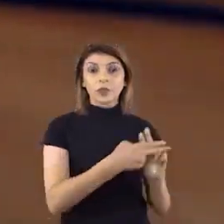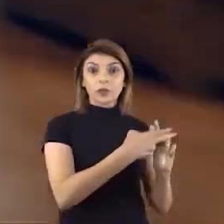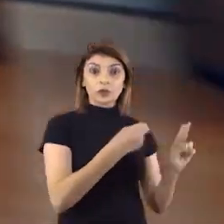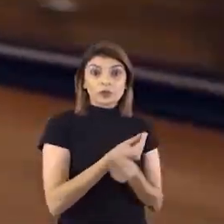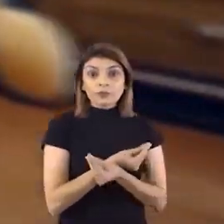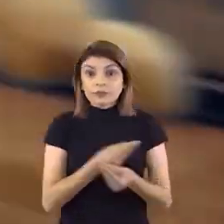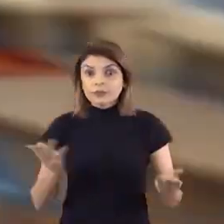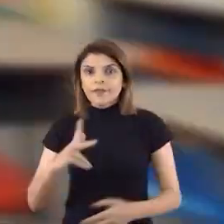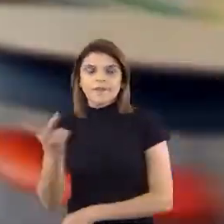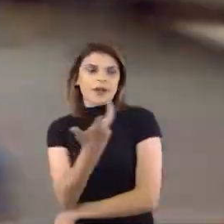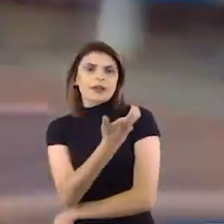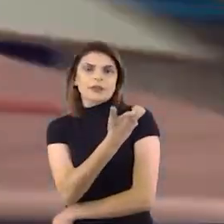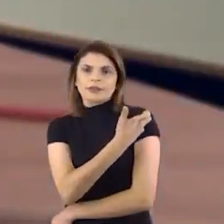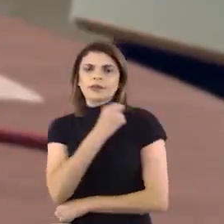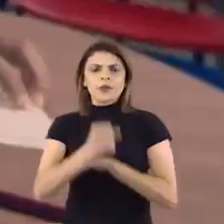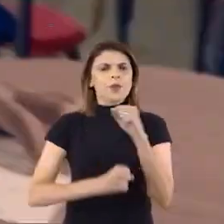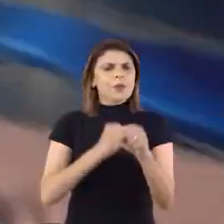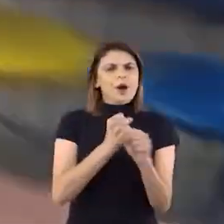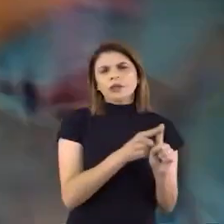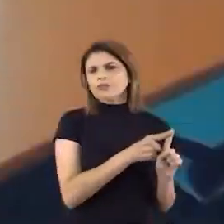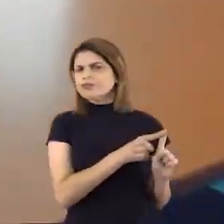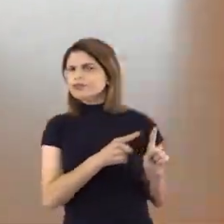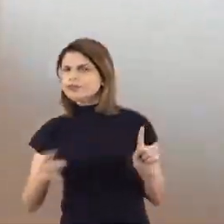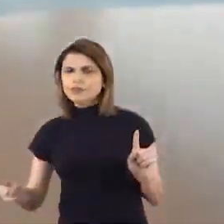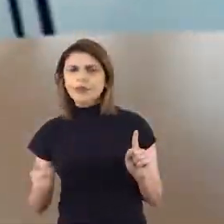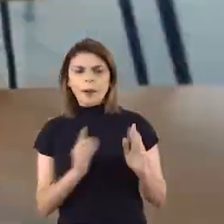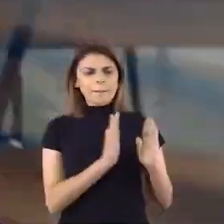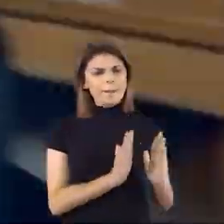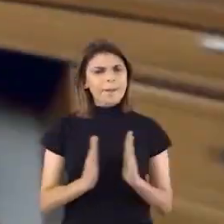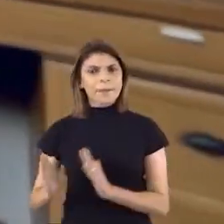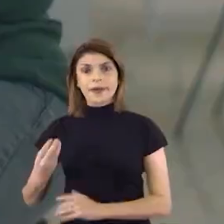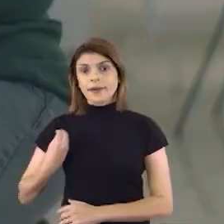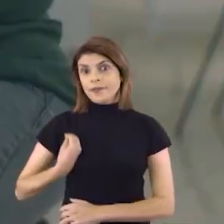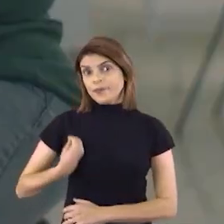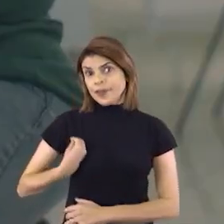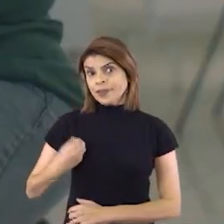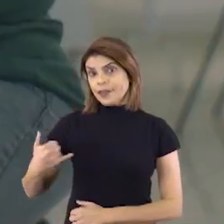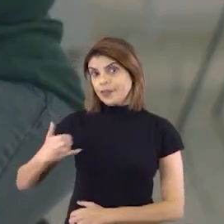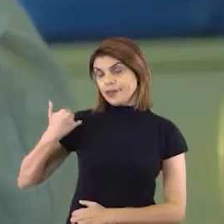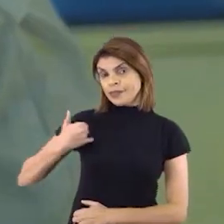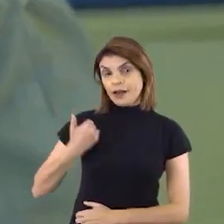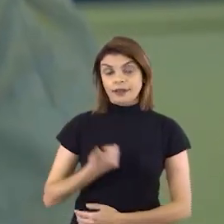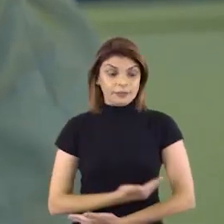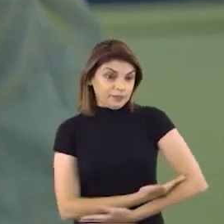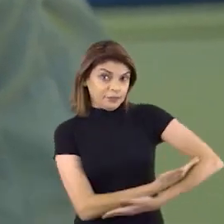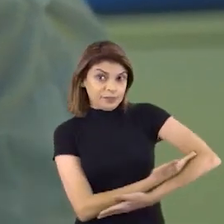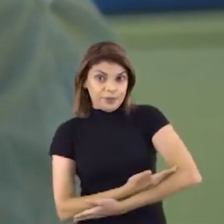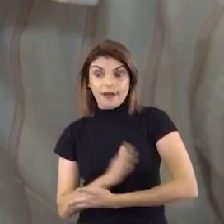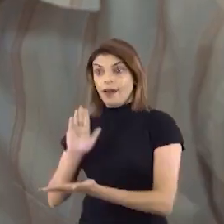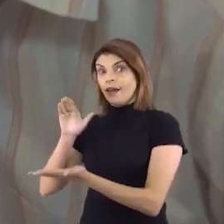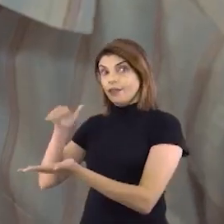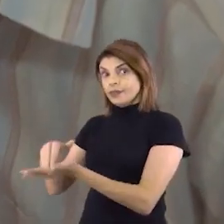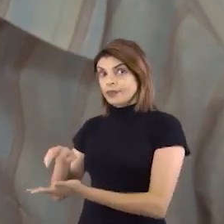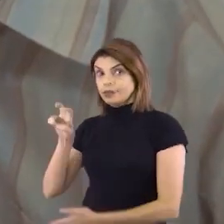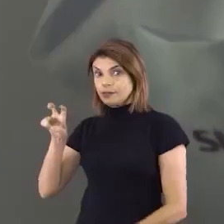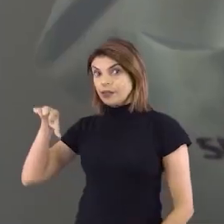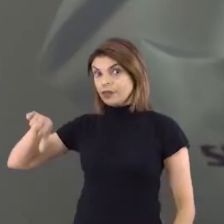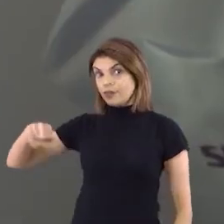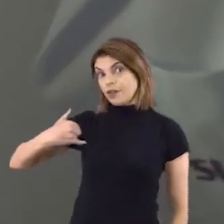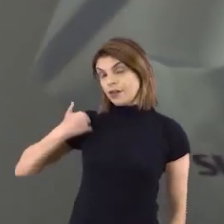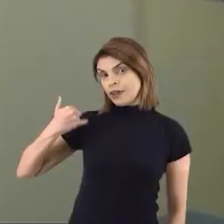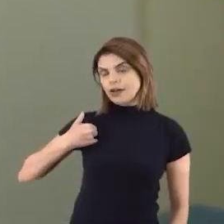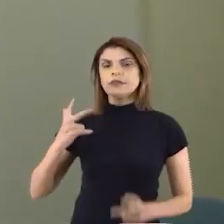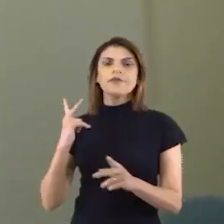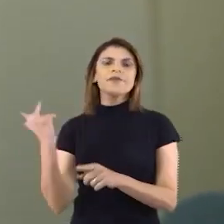No SUS, você encontra vacinas o ano inteiro para cada fase da sua vida. Quem tem de 12 meses a 59 anos de idade deve